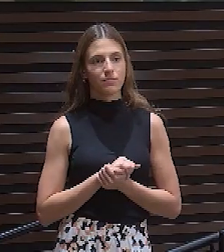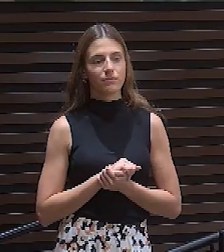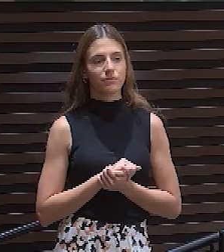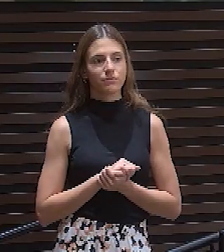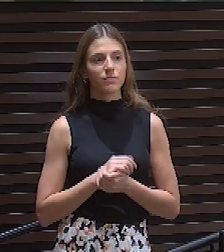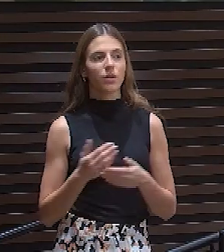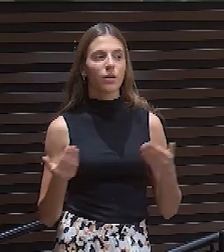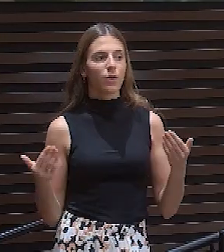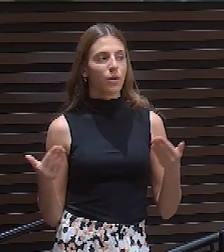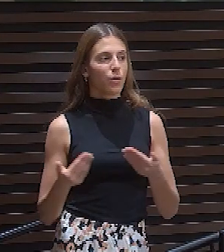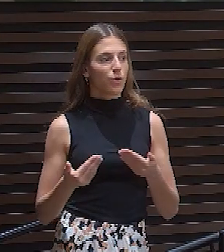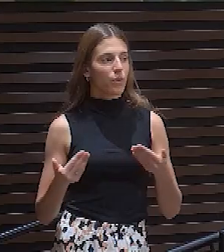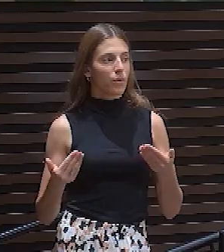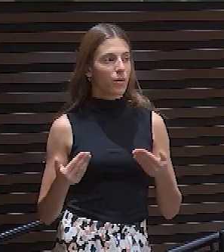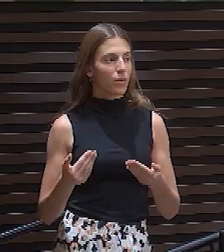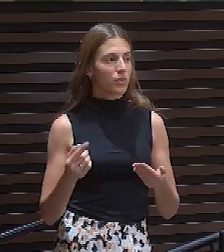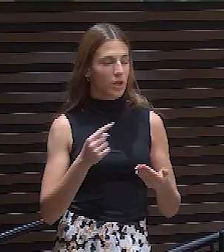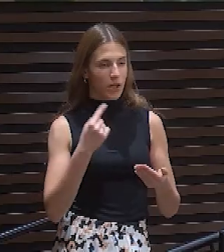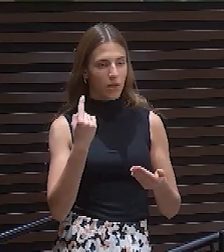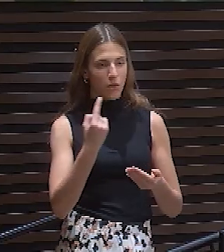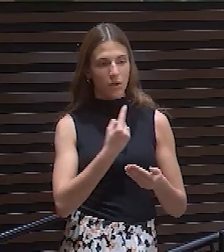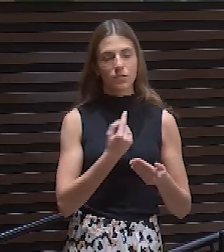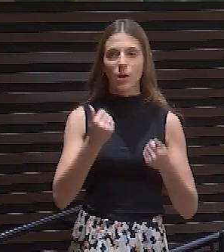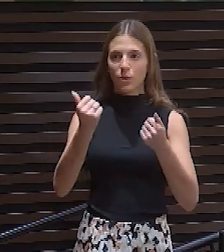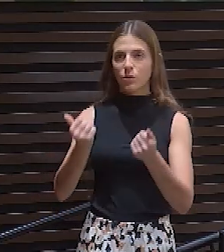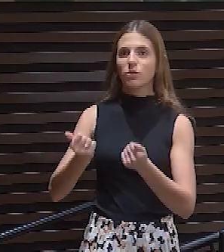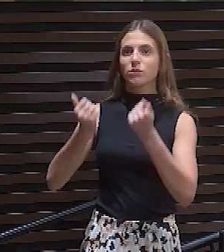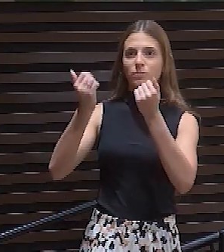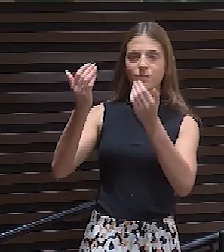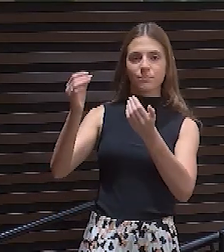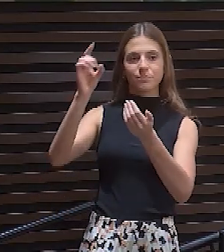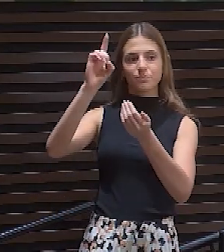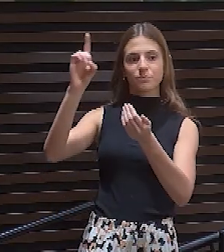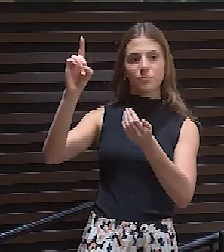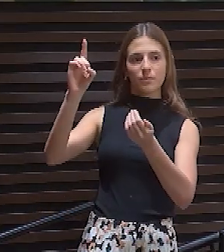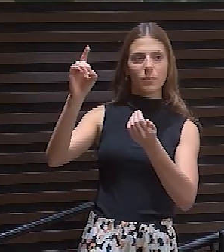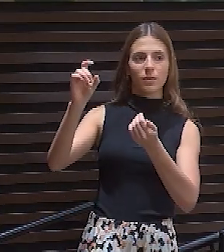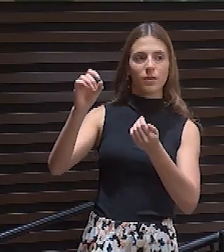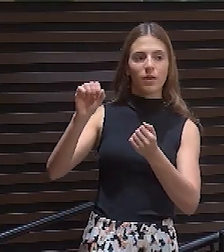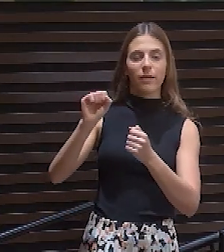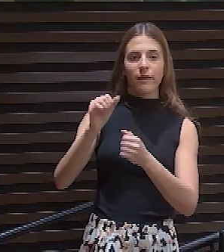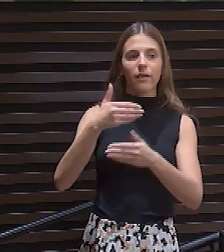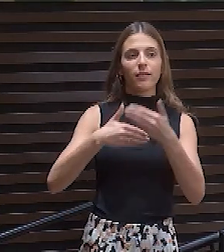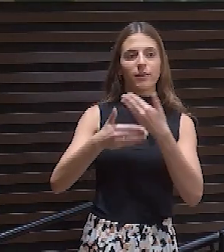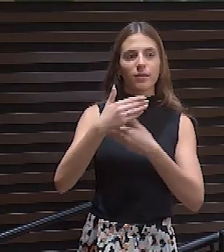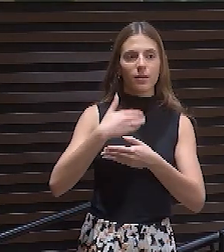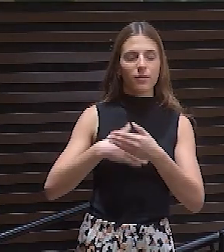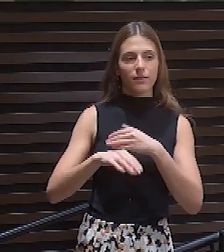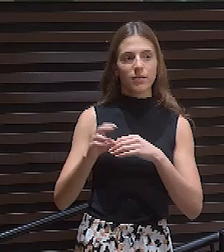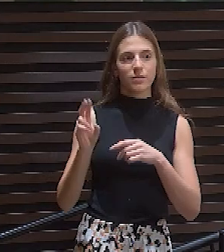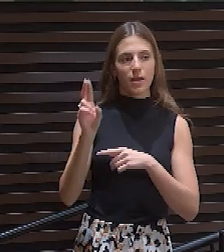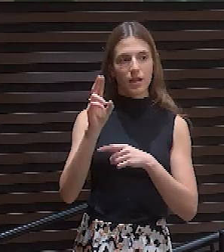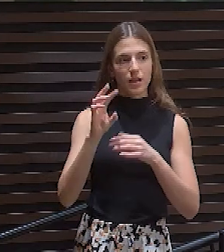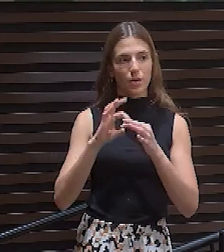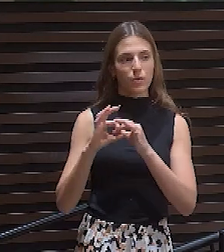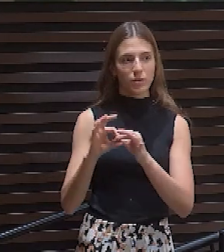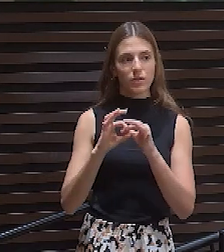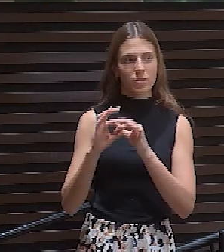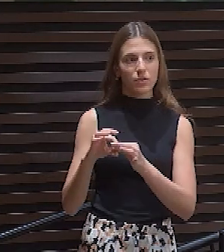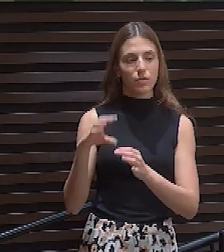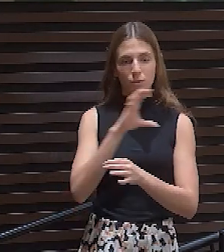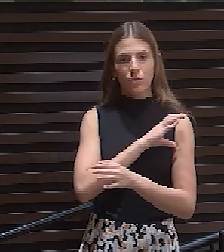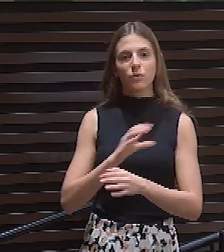Hoje nossa consagração acontece por meio da nossa união com Cristo, crucificado e ressurreto, quando